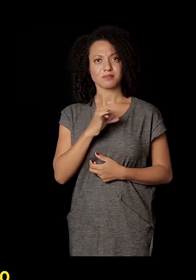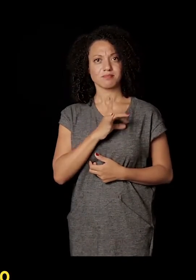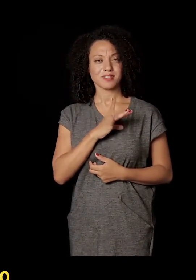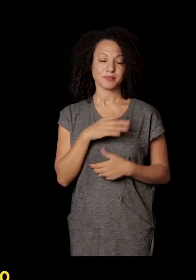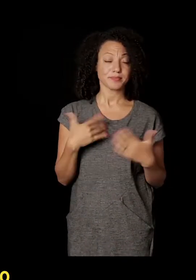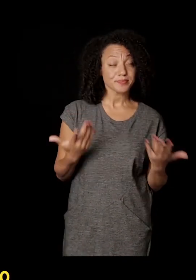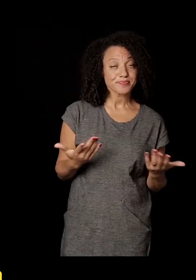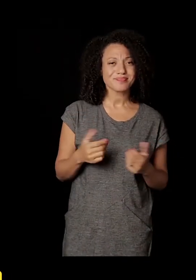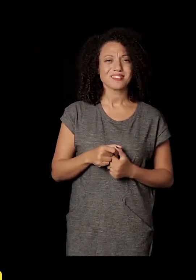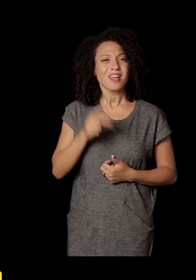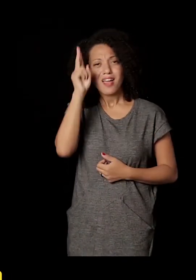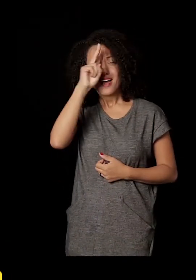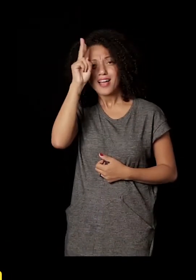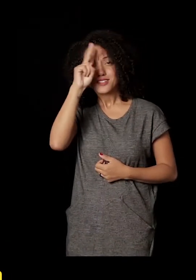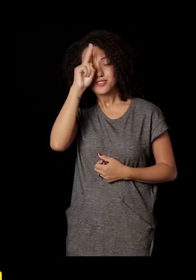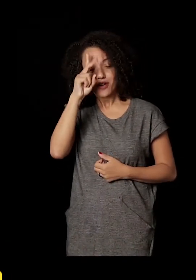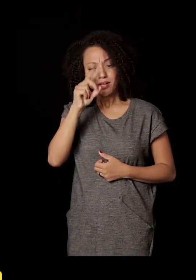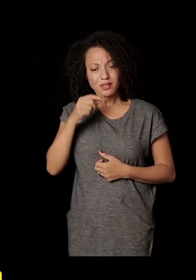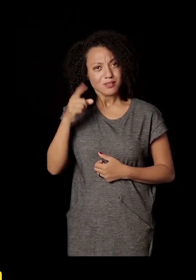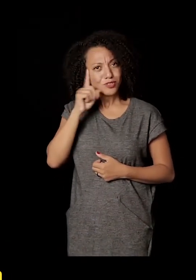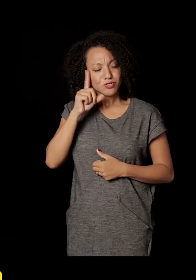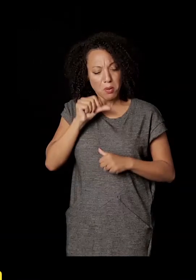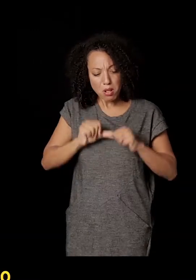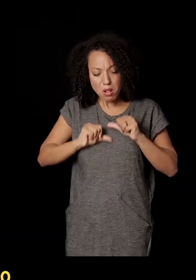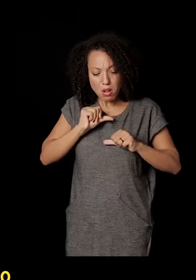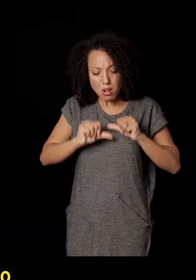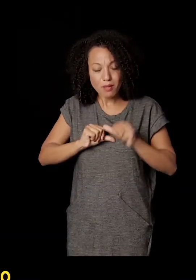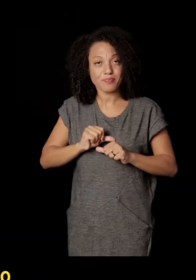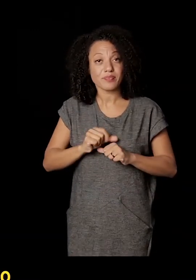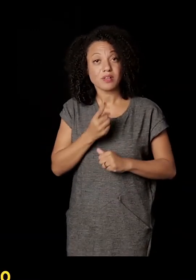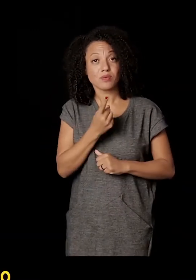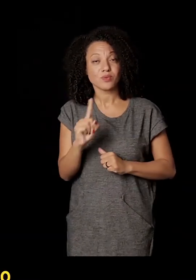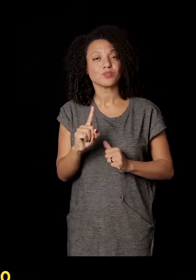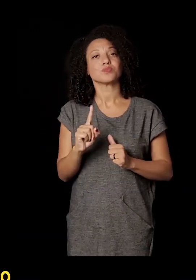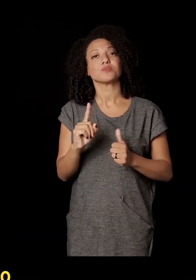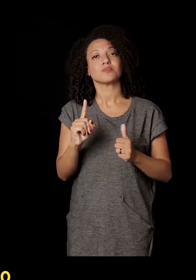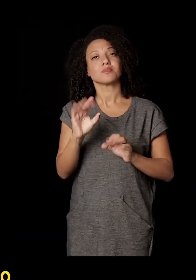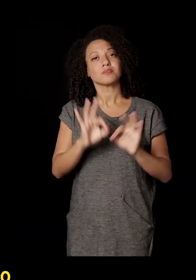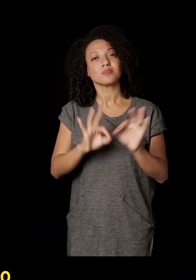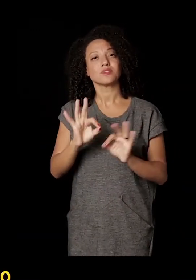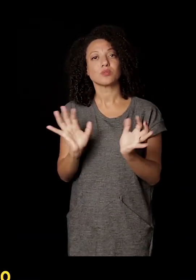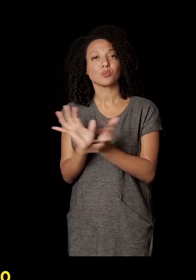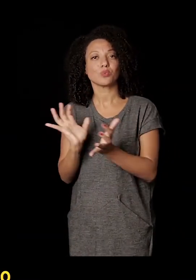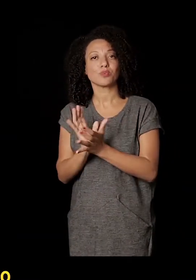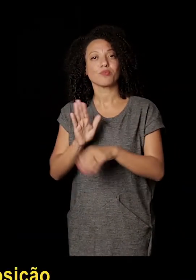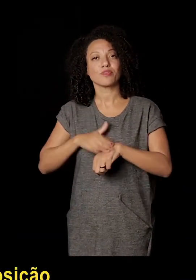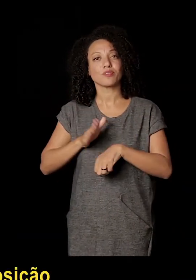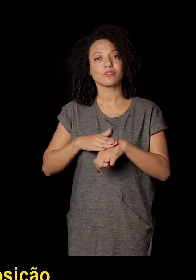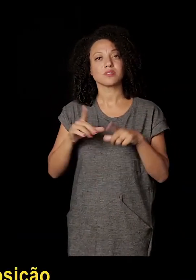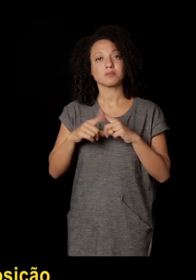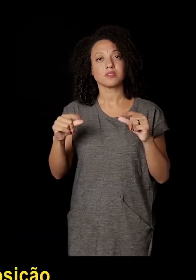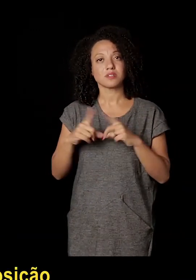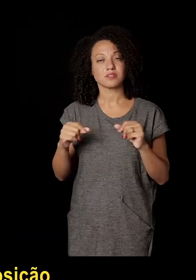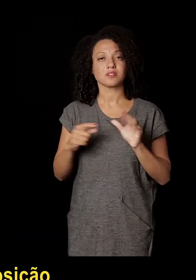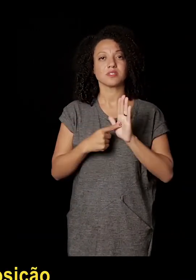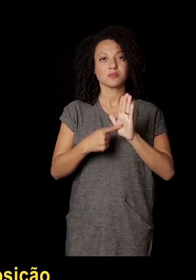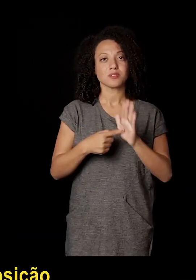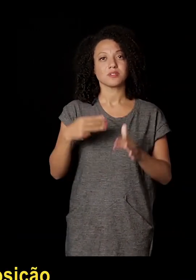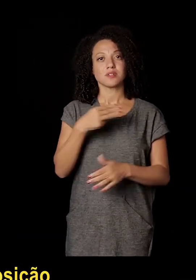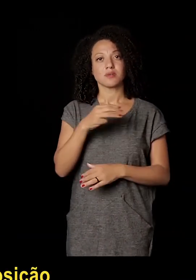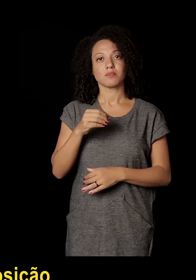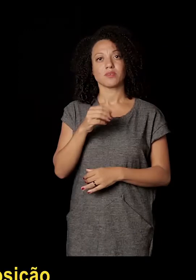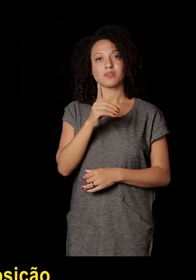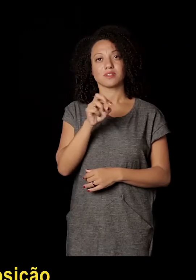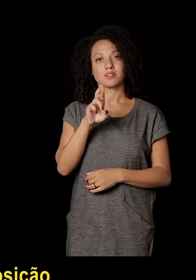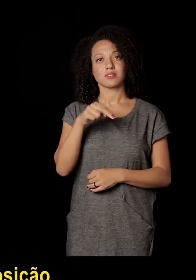faz. Enfim, essa é a história que me transforma. Esse é o último projeto coletivo que eu fiz em Brasília, levando o ano passado a exposição Moderna para